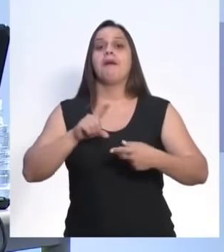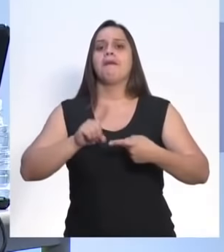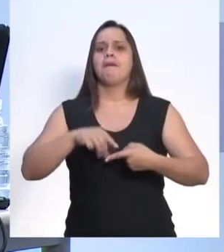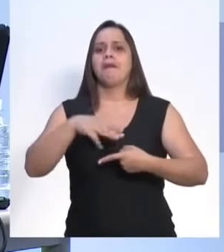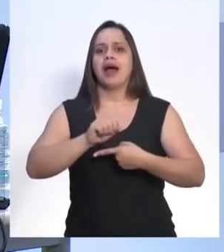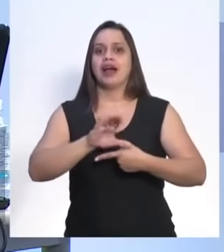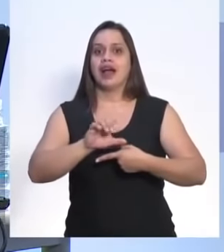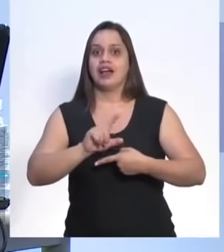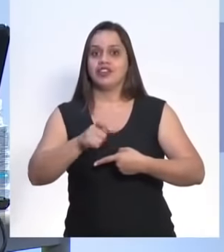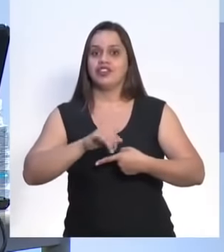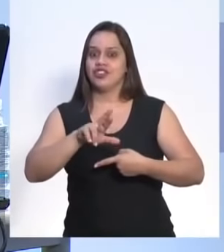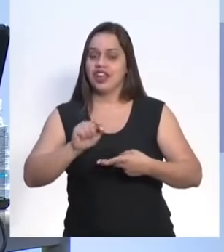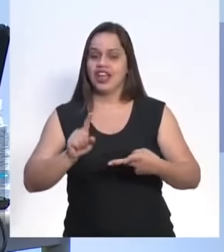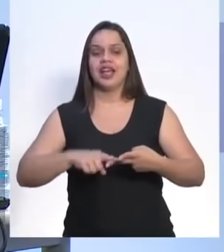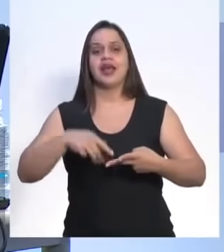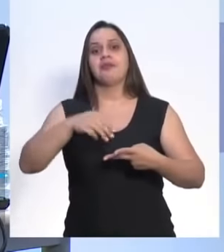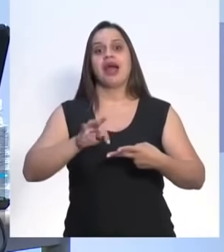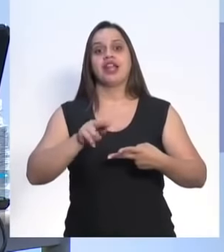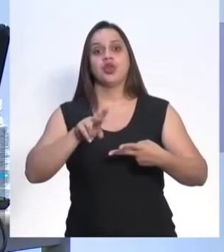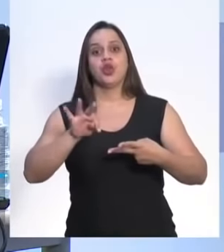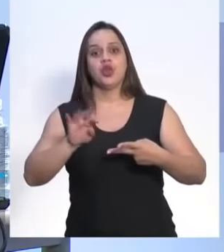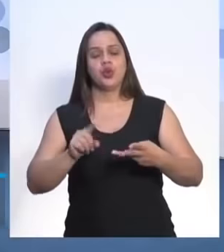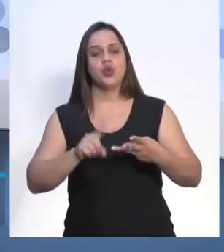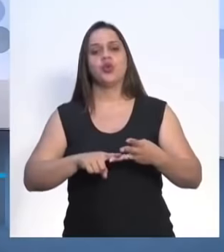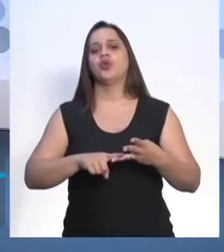Matuto, o maninha,